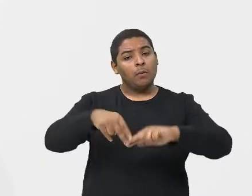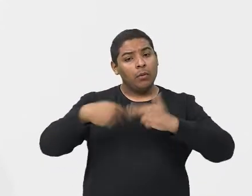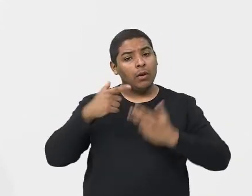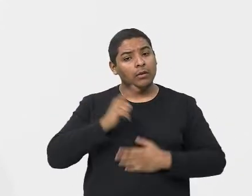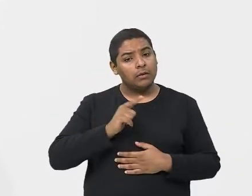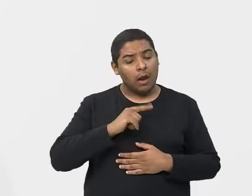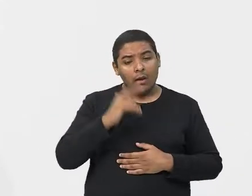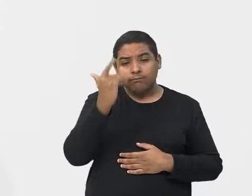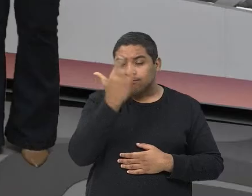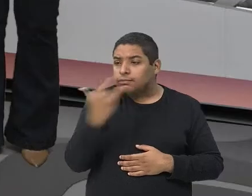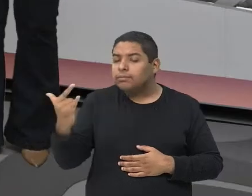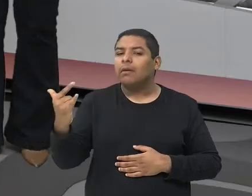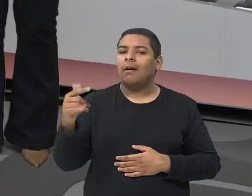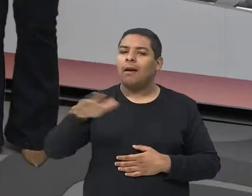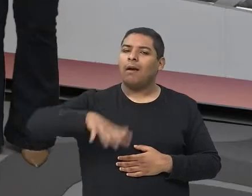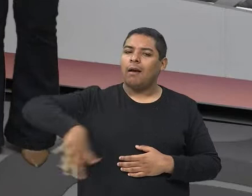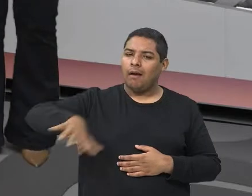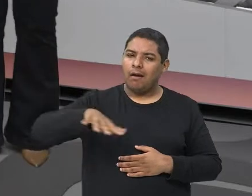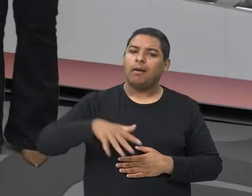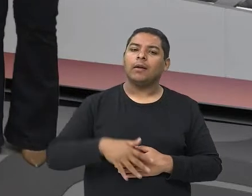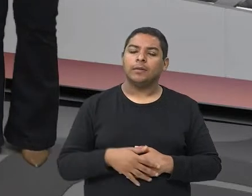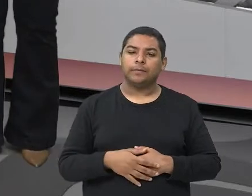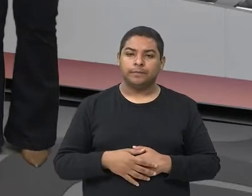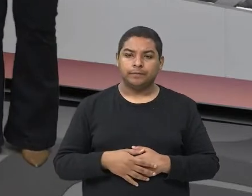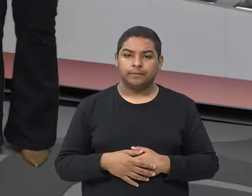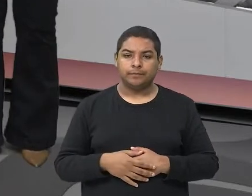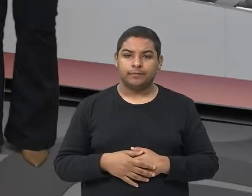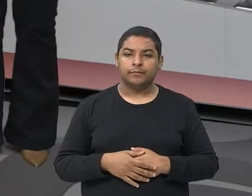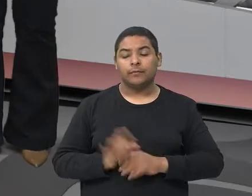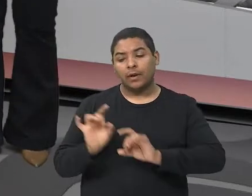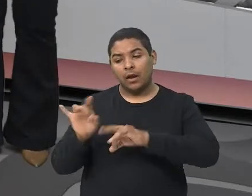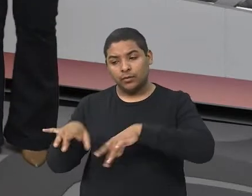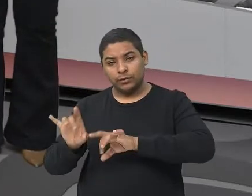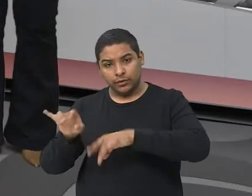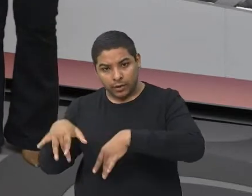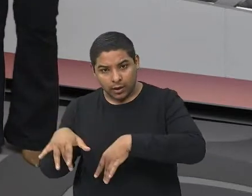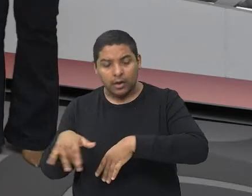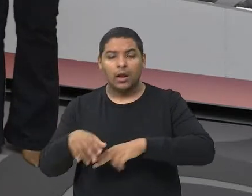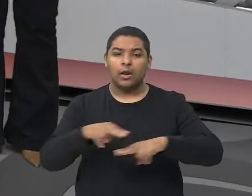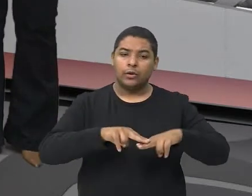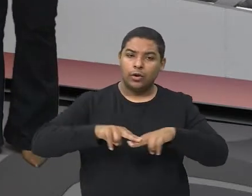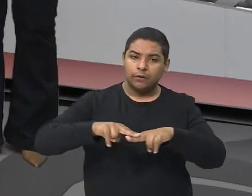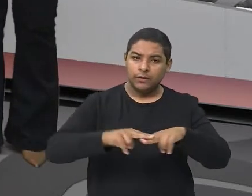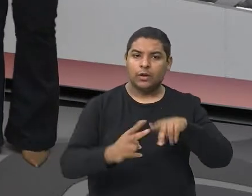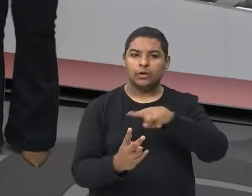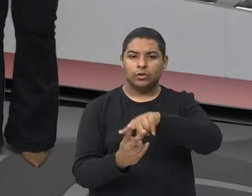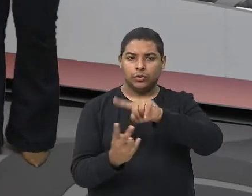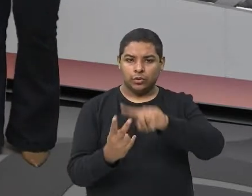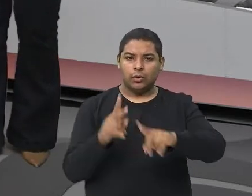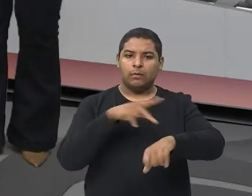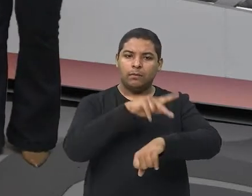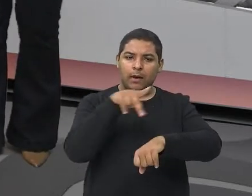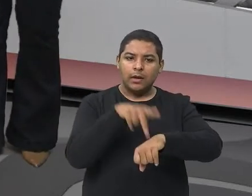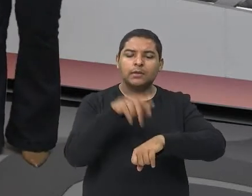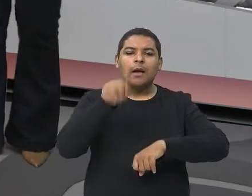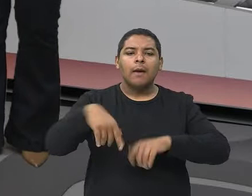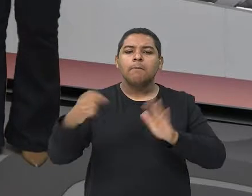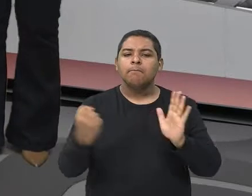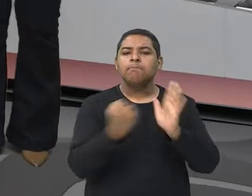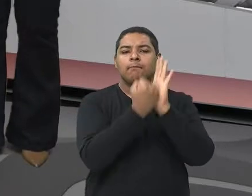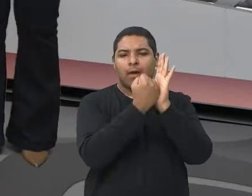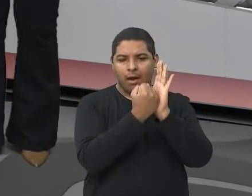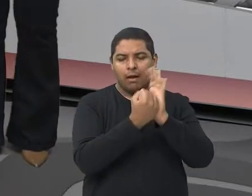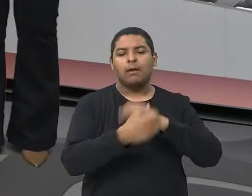na Oceania, tanto a Austrália quanto a Nova Zelândia. Então, esses dois países que vão acabar marcando